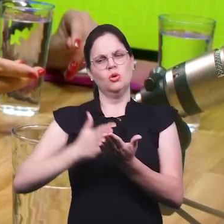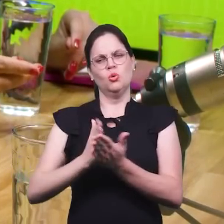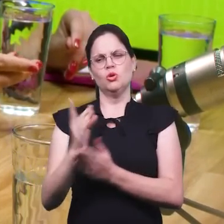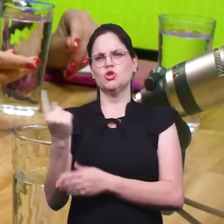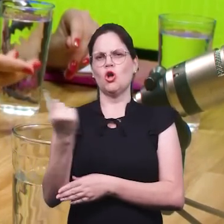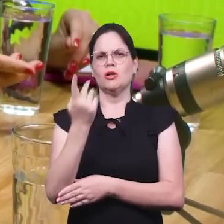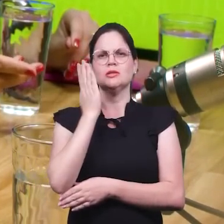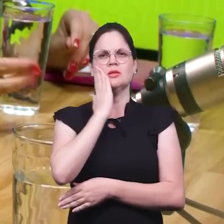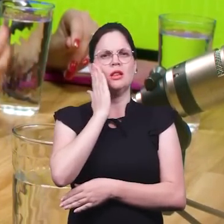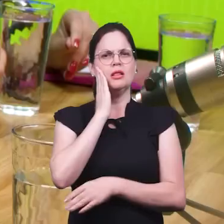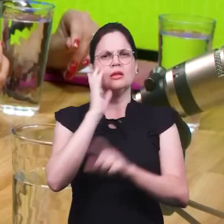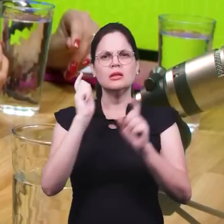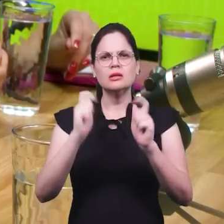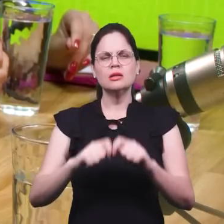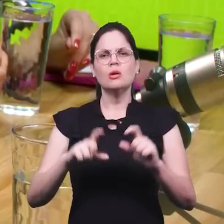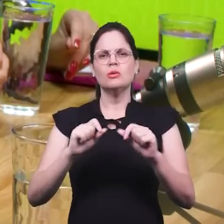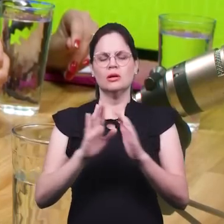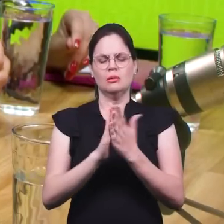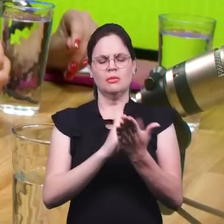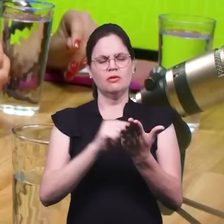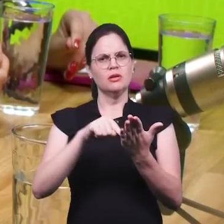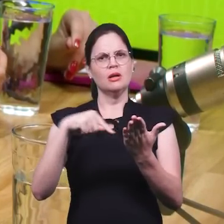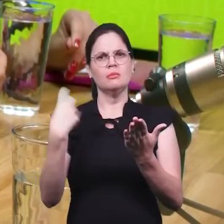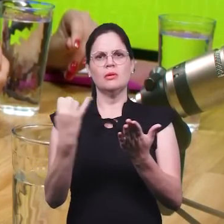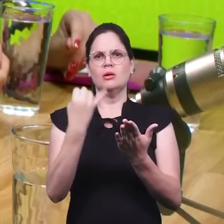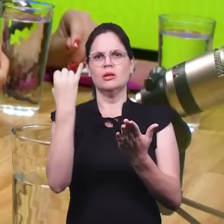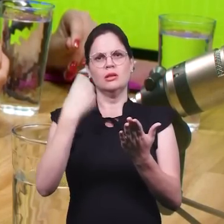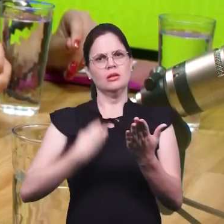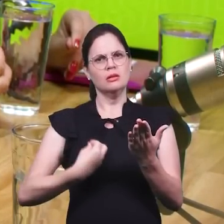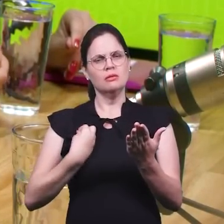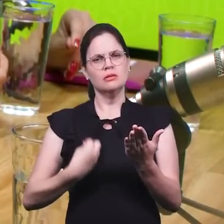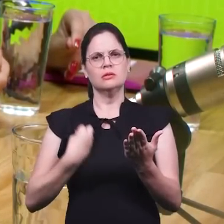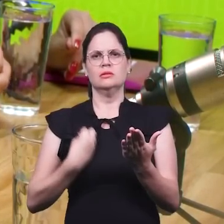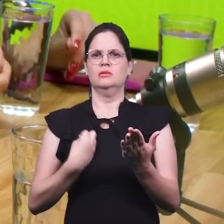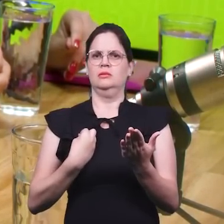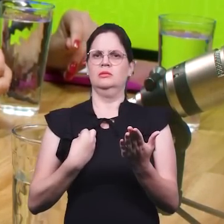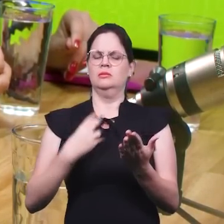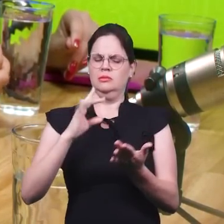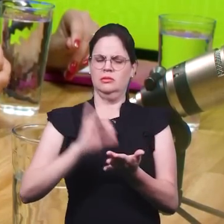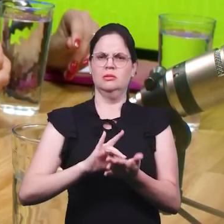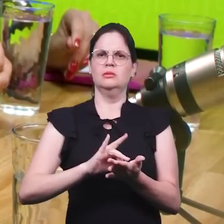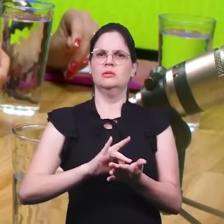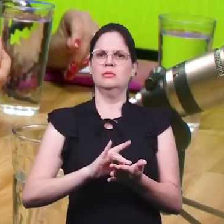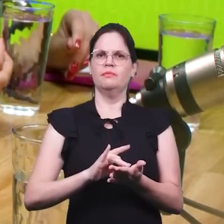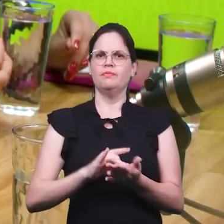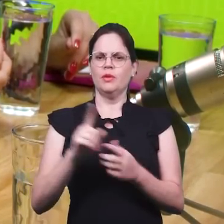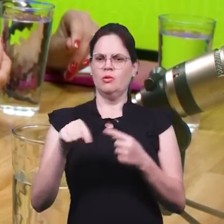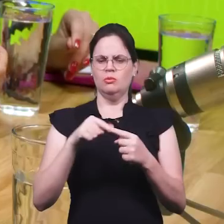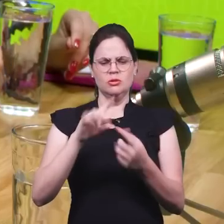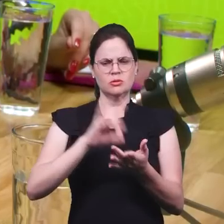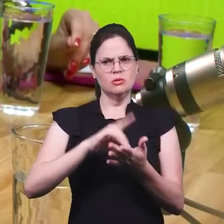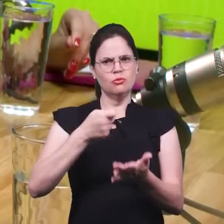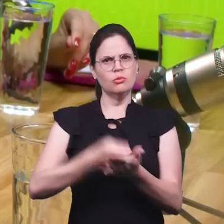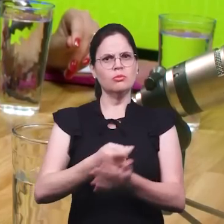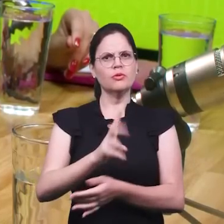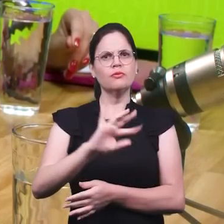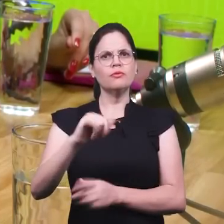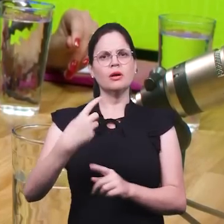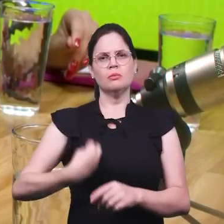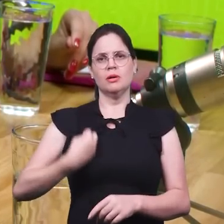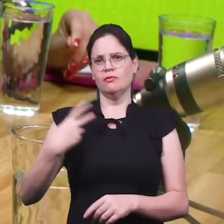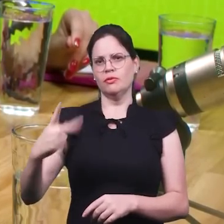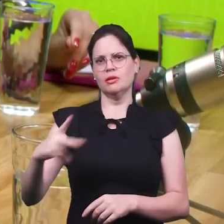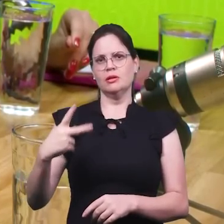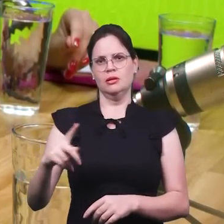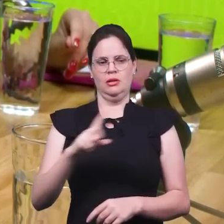conseguem entender que a palavra de Deus ela é viva e ela é eficaz para a vida deles. Uhum. Porque nós, pais, nós